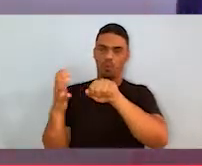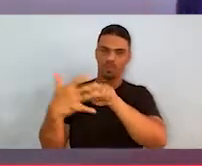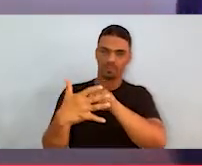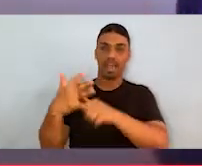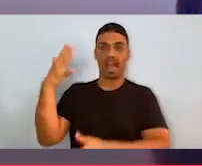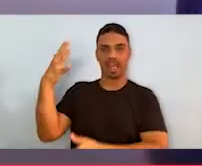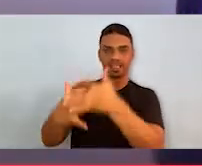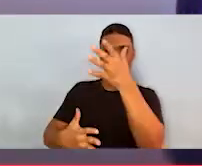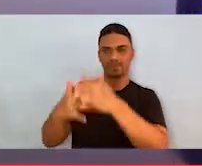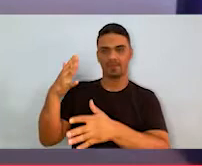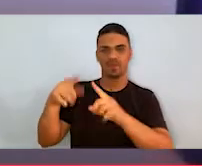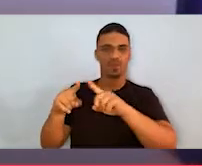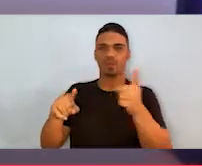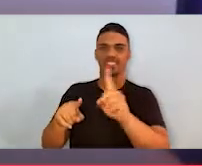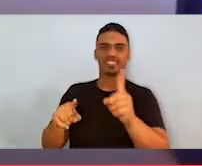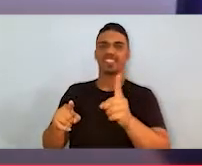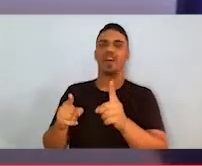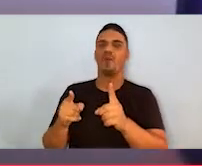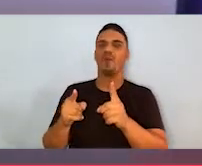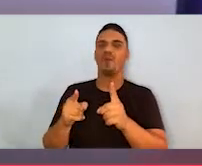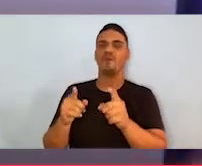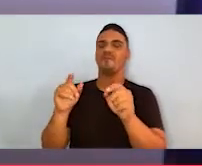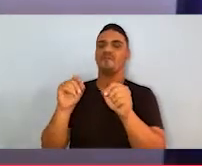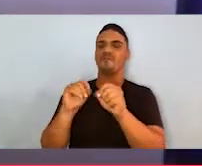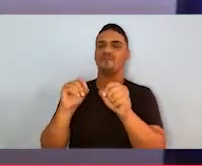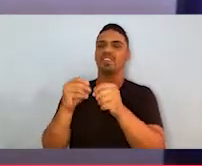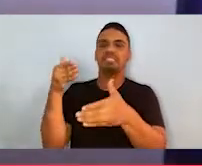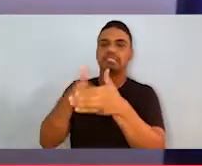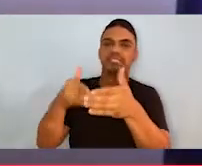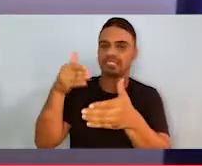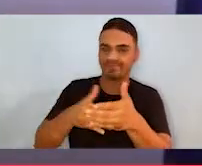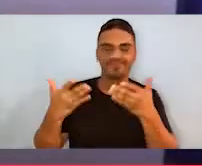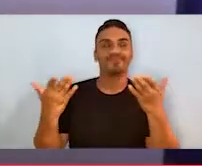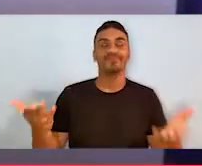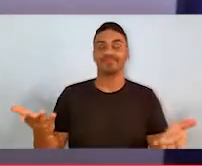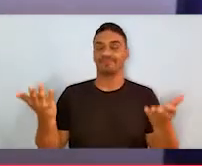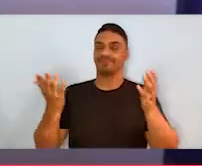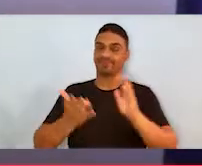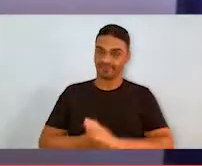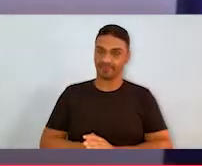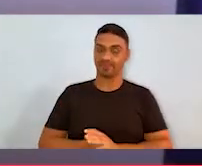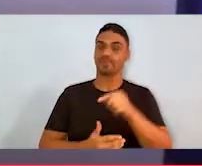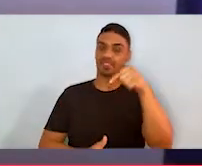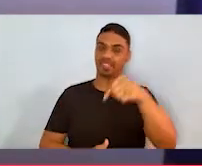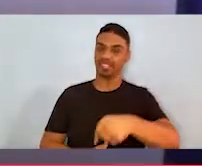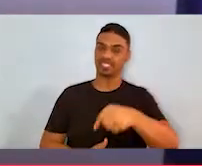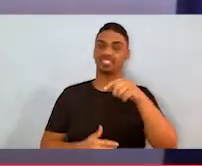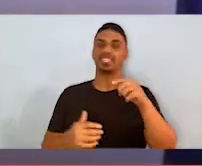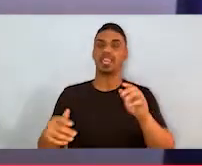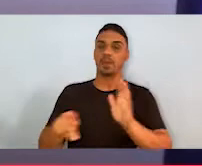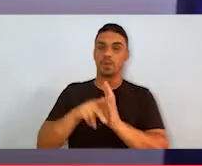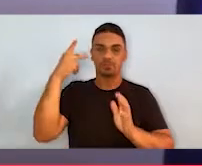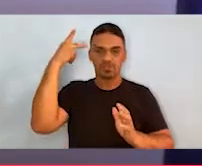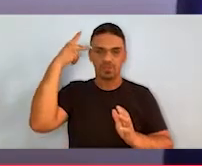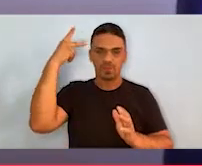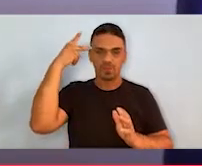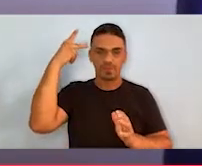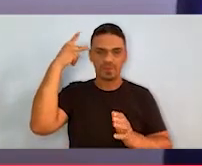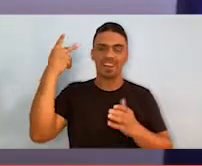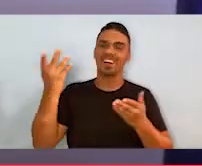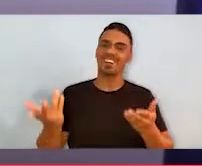impediu. Então, graças a Deus, pelo terceiro ano consecutivo, a Sampa Diversa é uma sede aqui da Global Jam, em São Paulo,